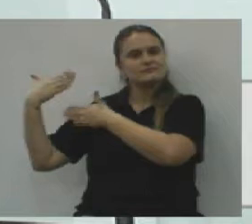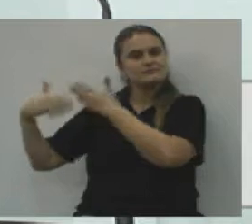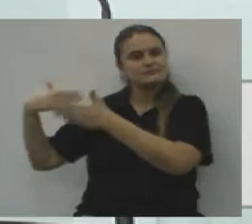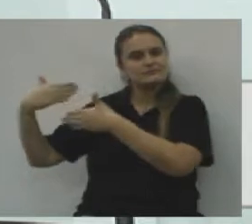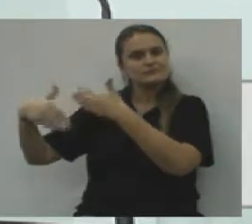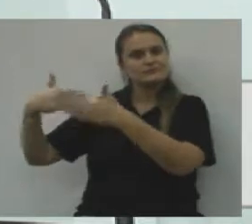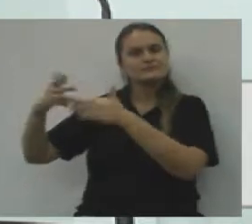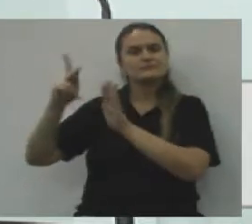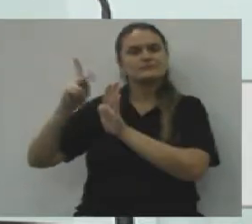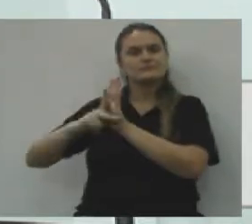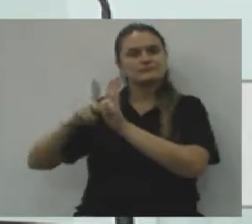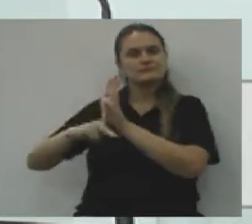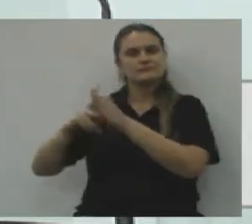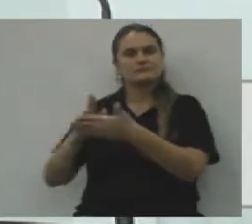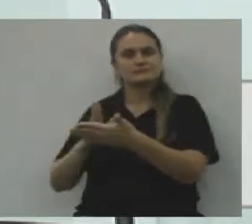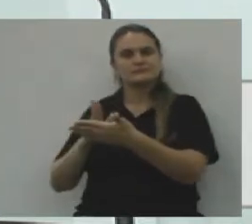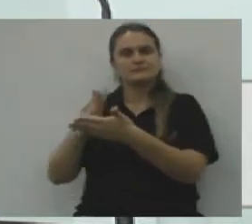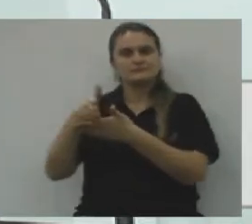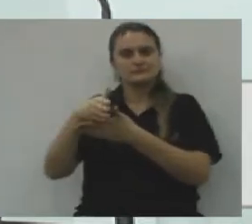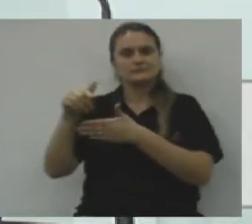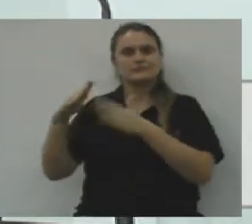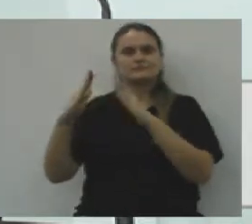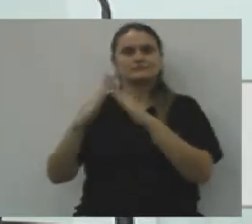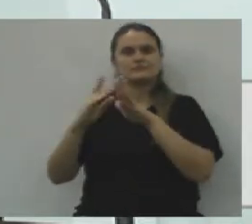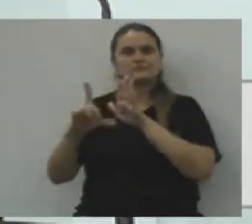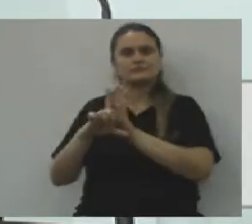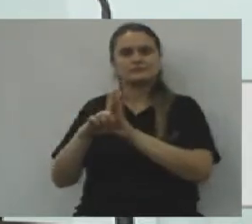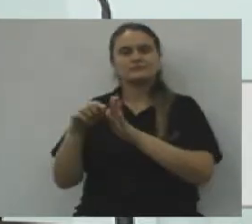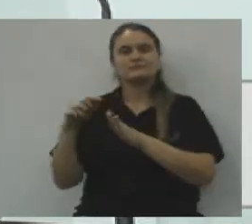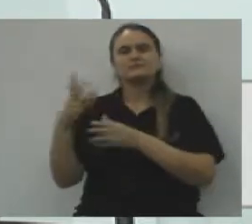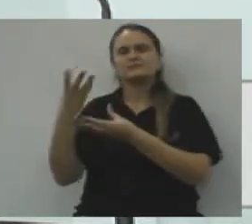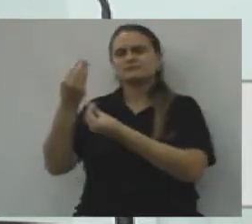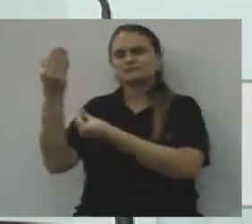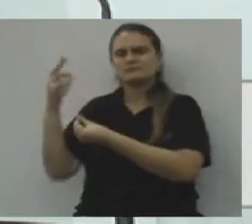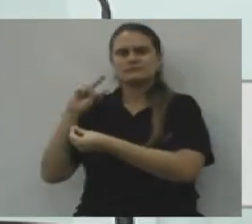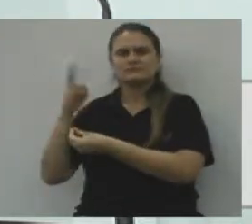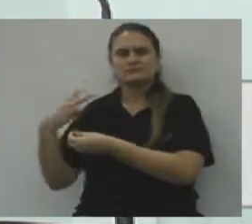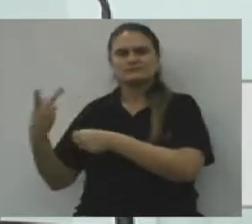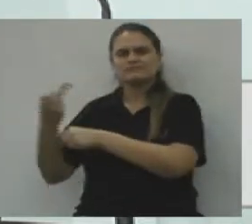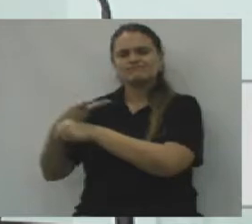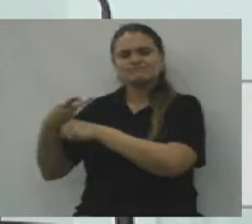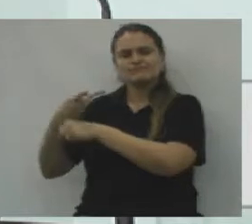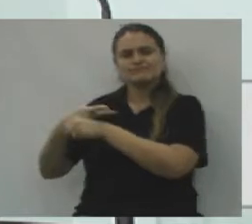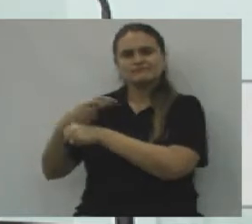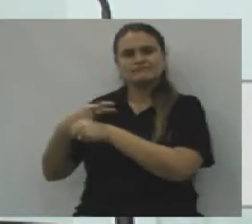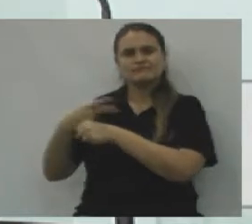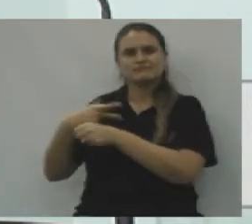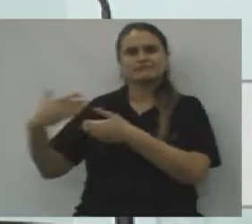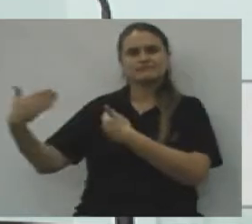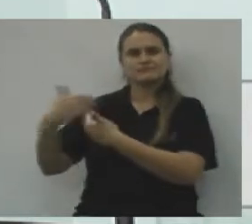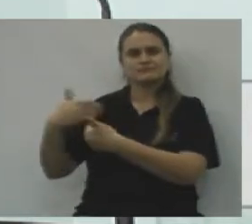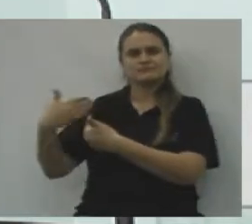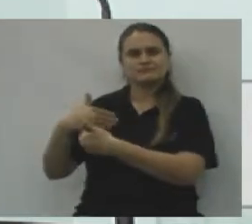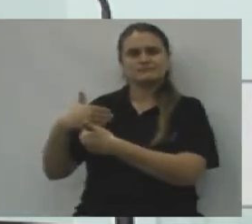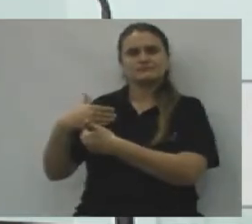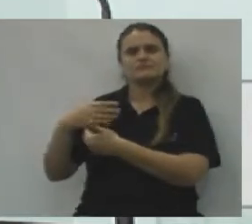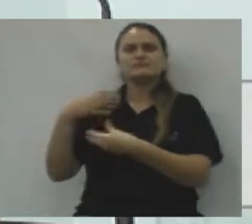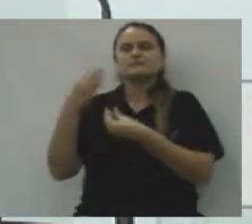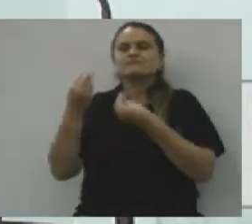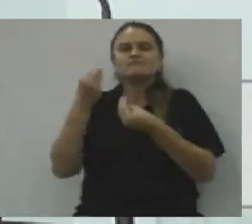esse projeto deu entrada nessa Casa de Leis, fui procurado por praticamente 100% dos vereadores para ter